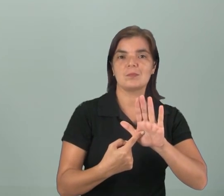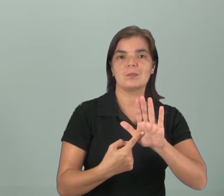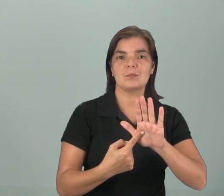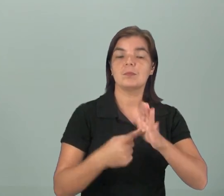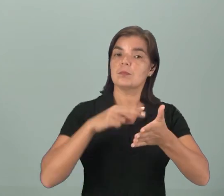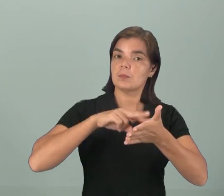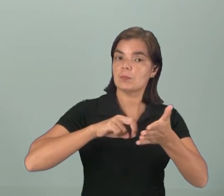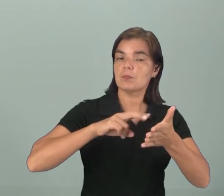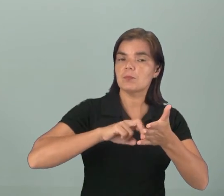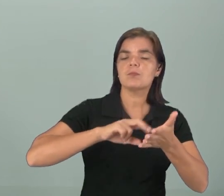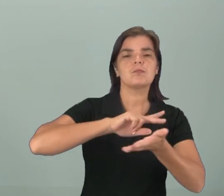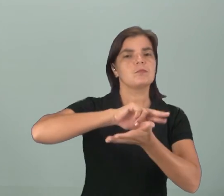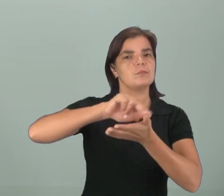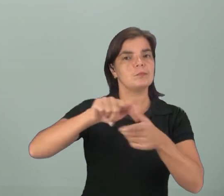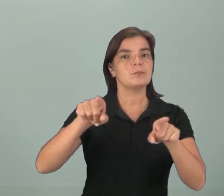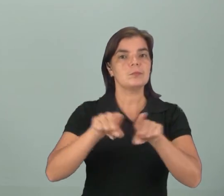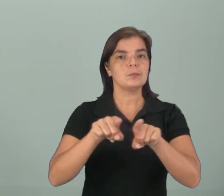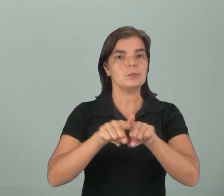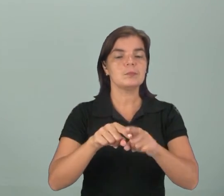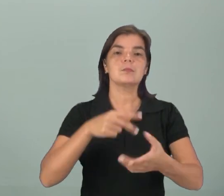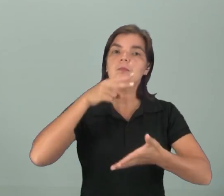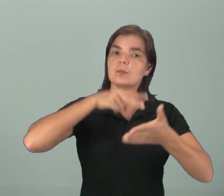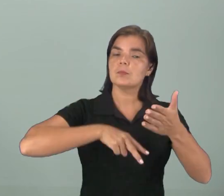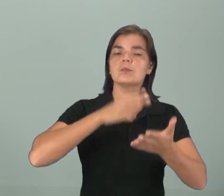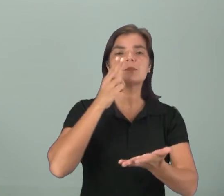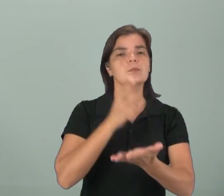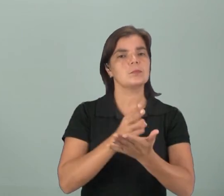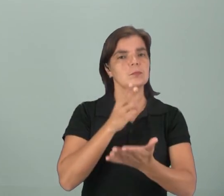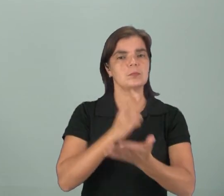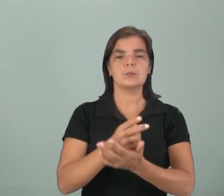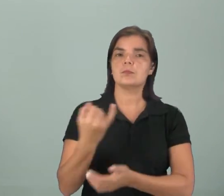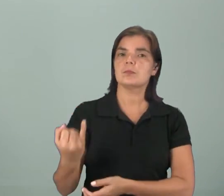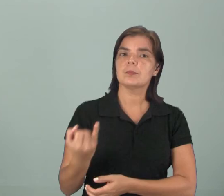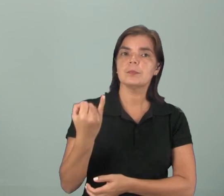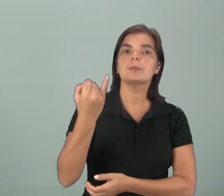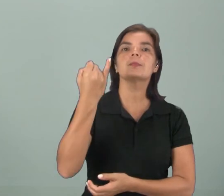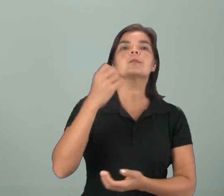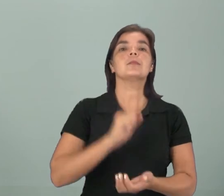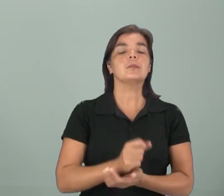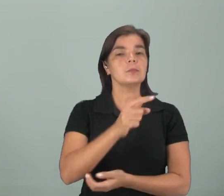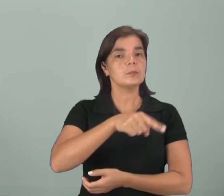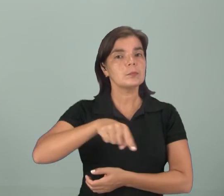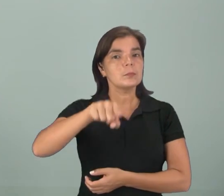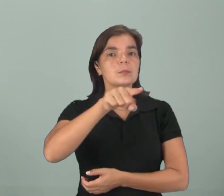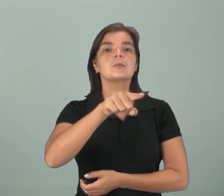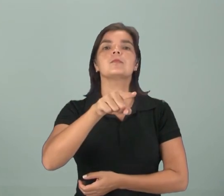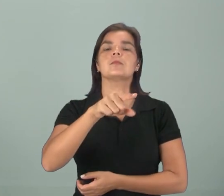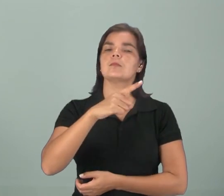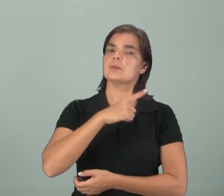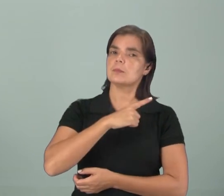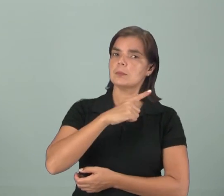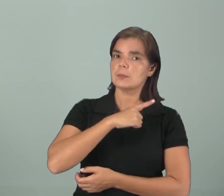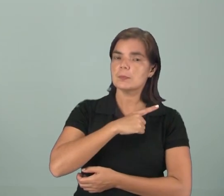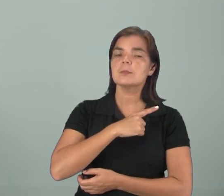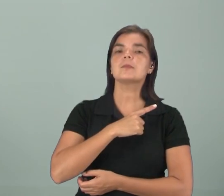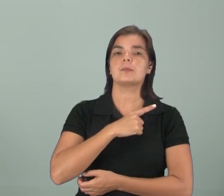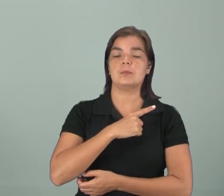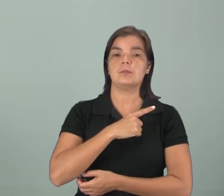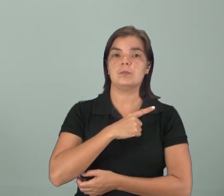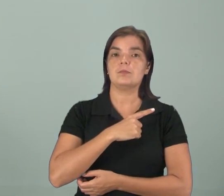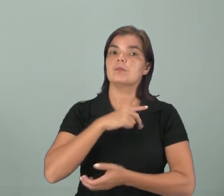esse vocabulário de palavras. Então, ler é sempre muito importante para que você tenha